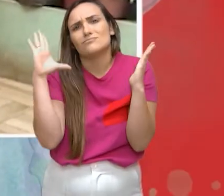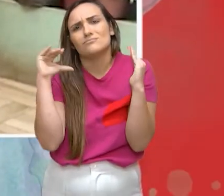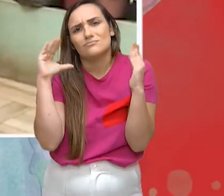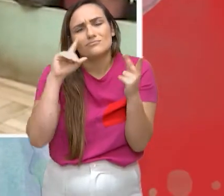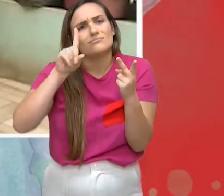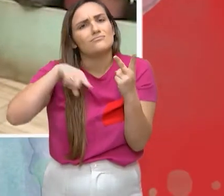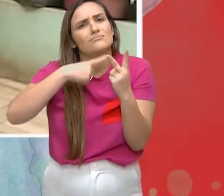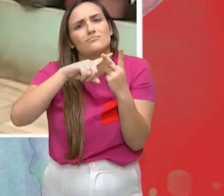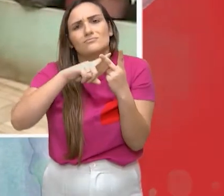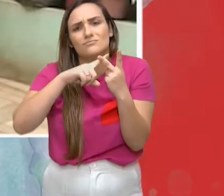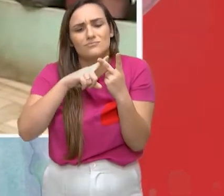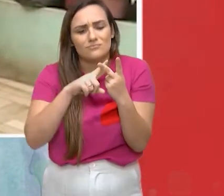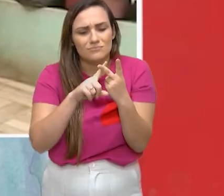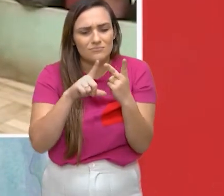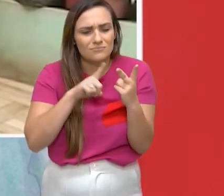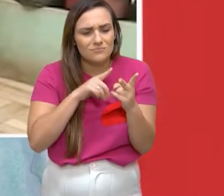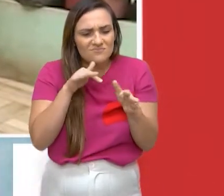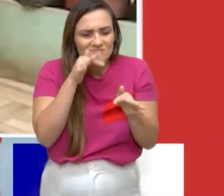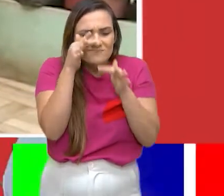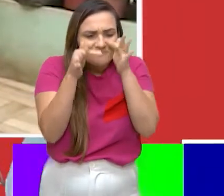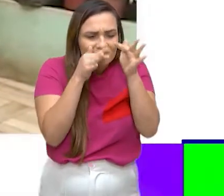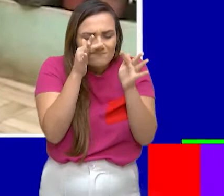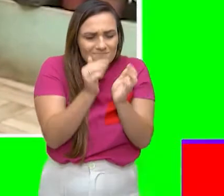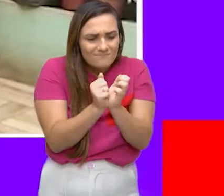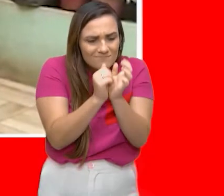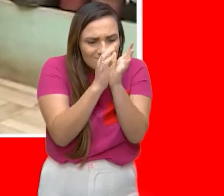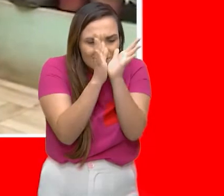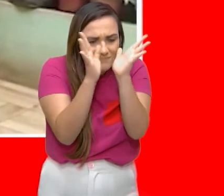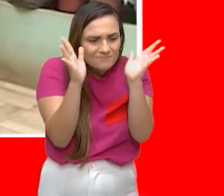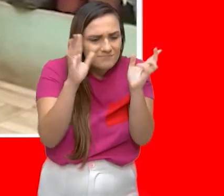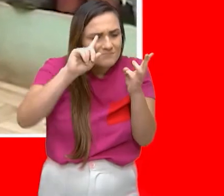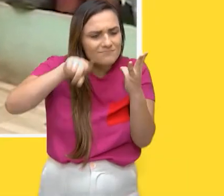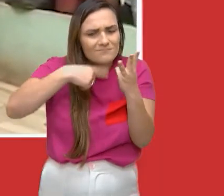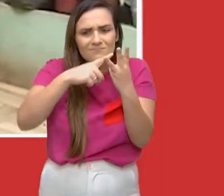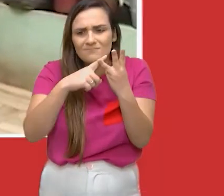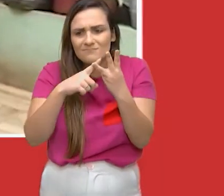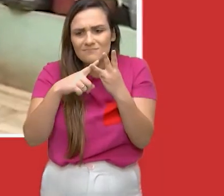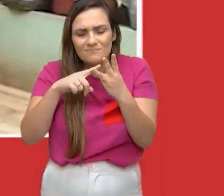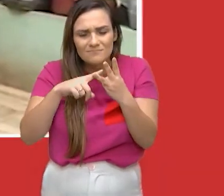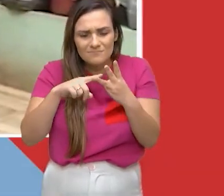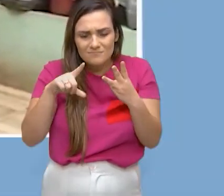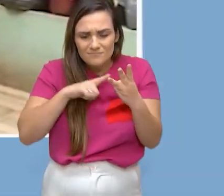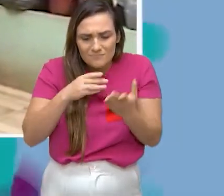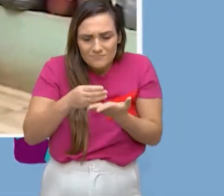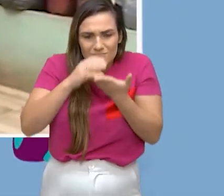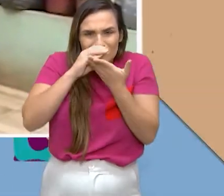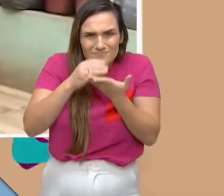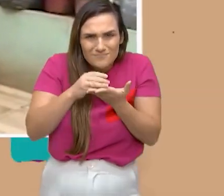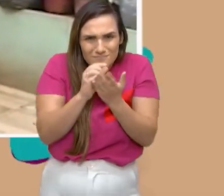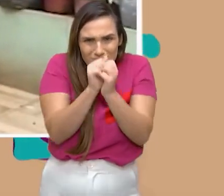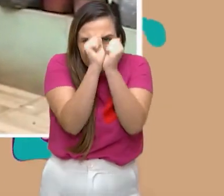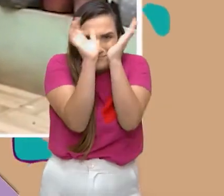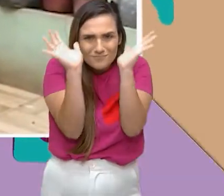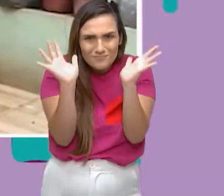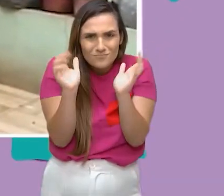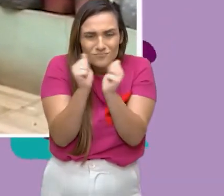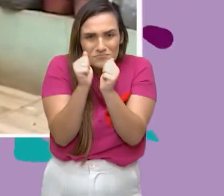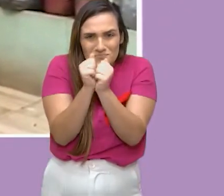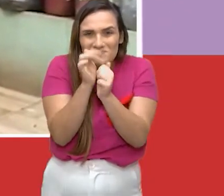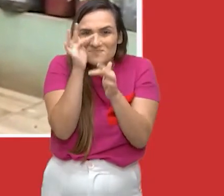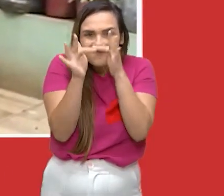falando, é passarinho, era boquete de flores, era taça com